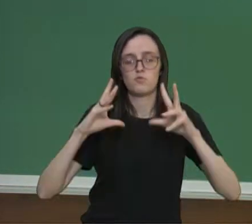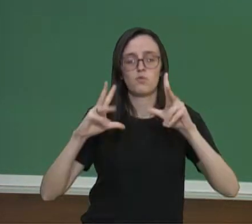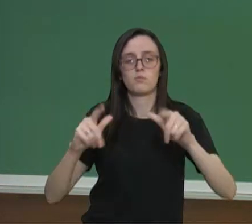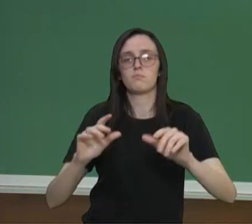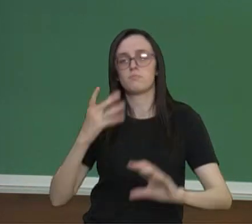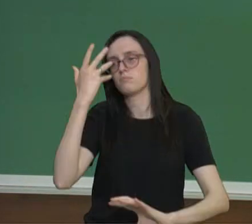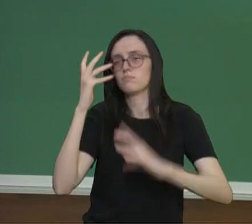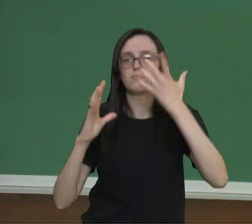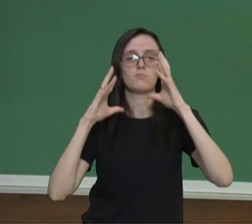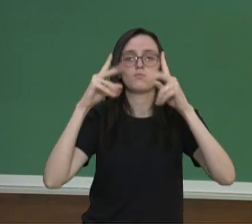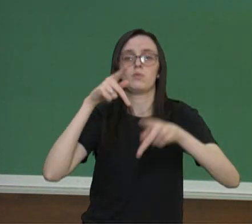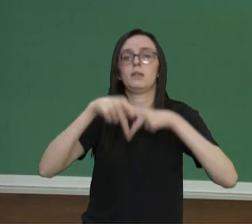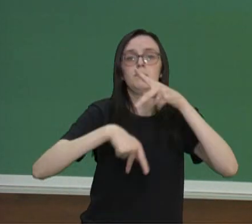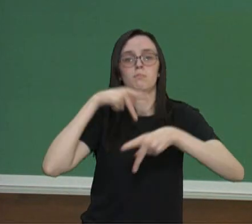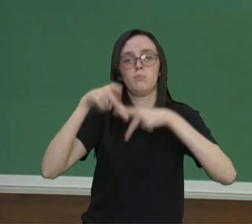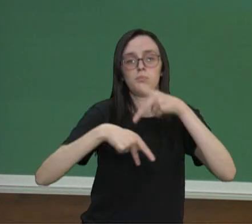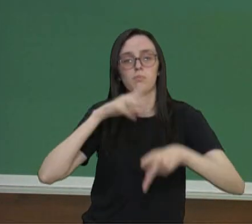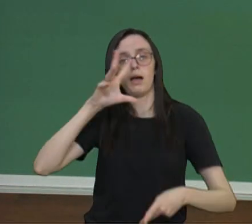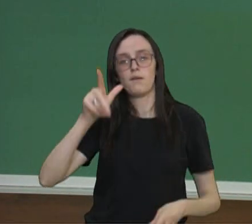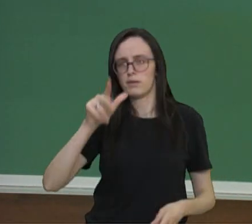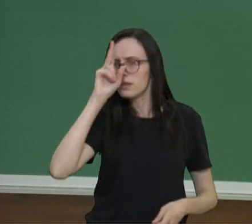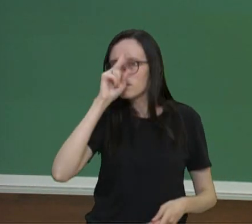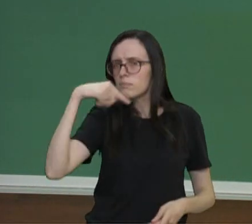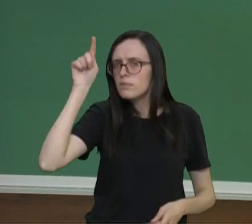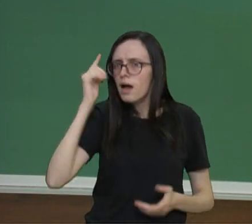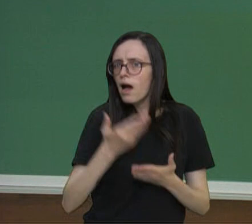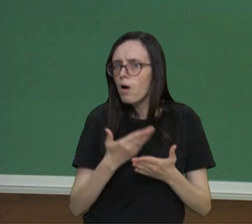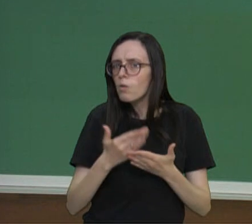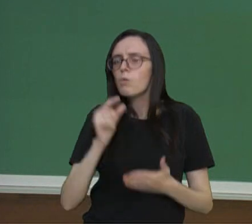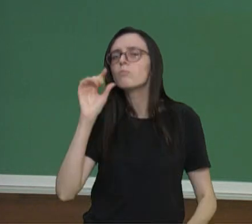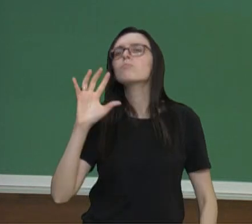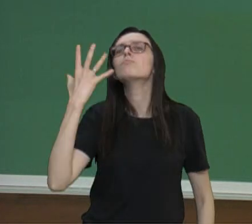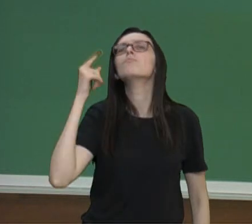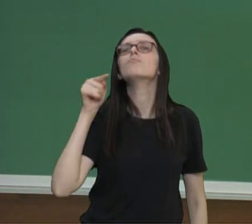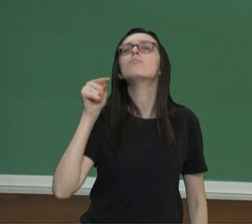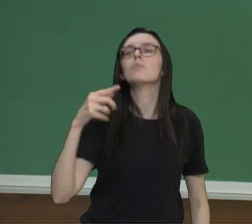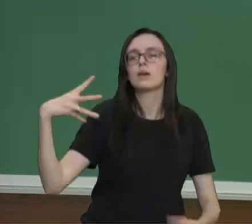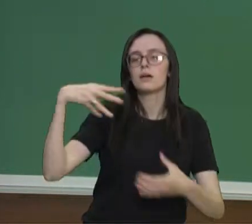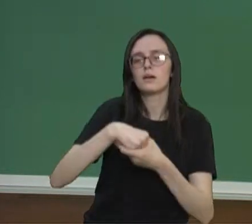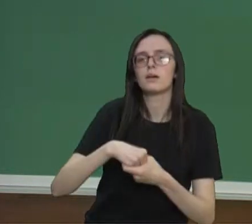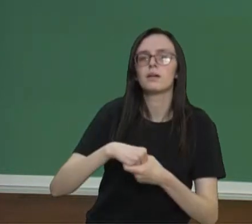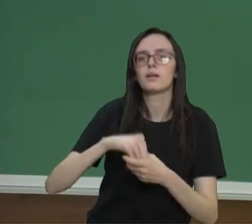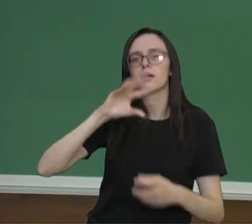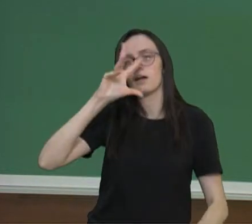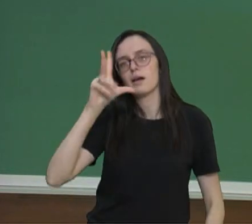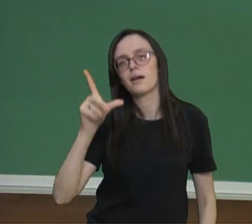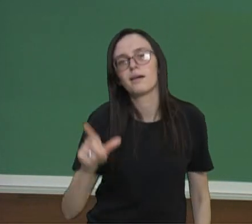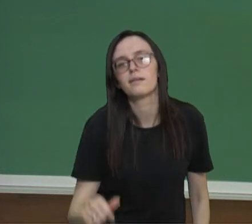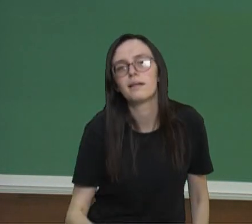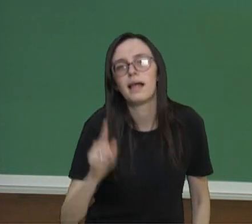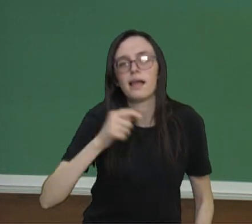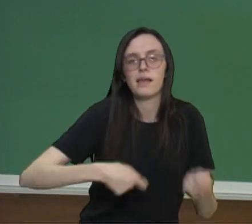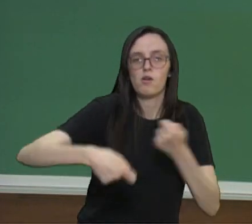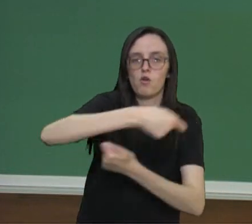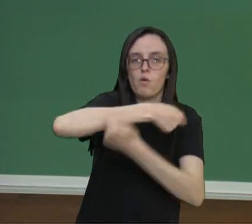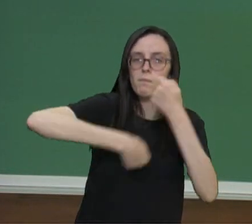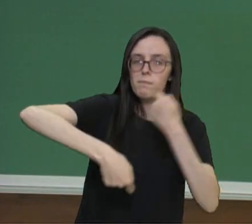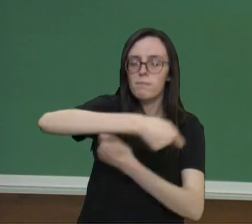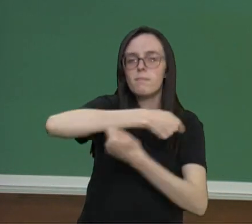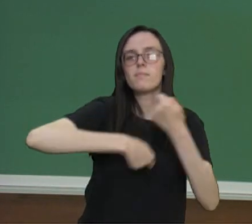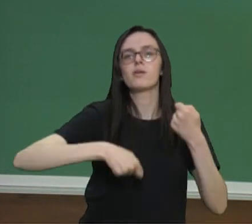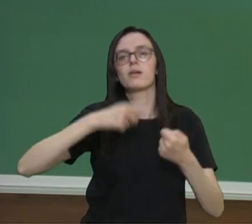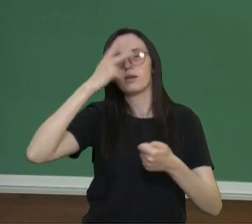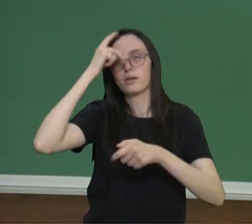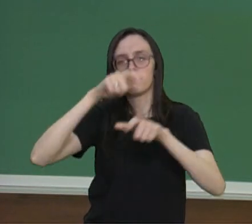efeitos às populações africanas. Lembra da última aula? O que causou isso dentro da África, esse comércio